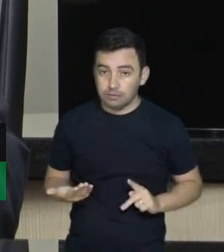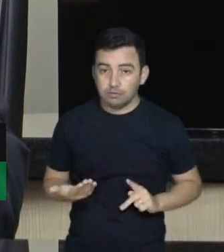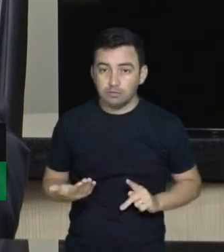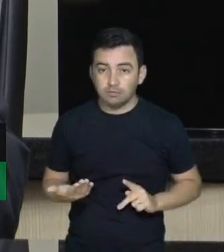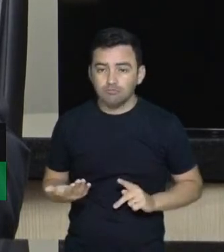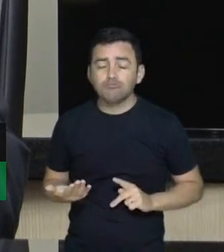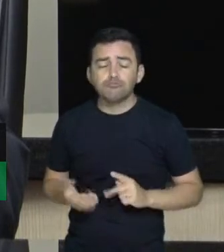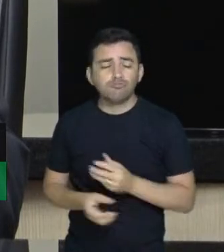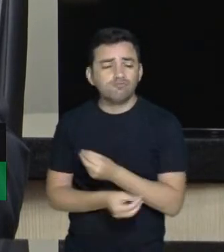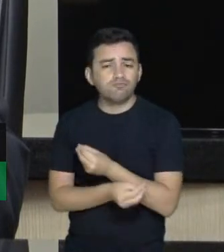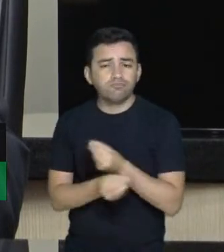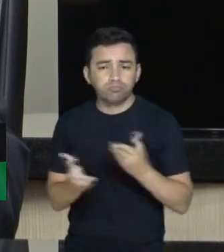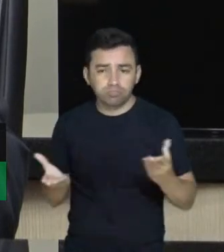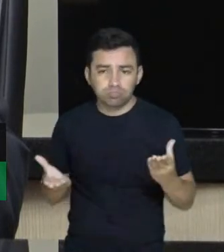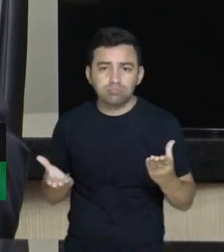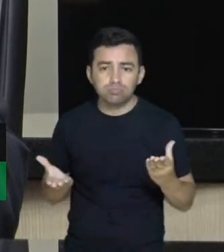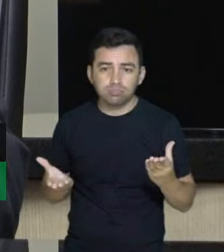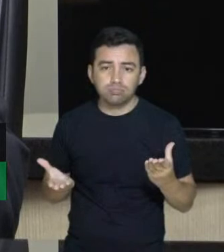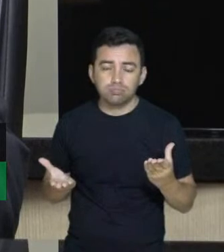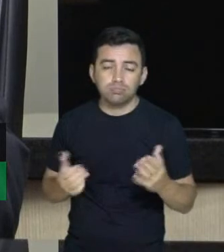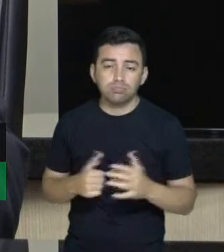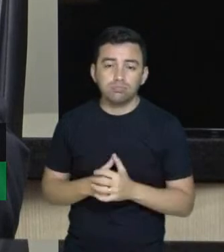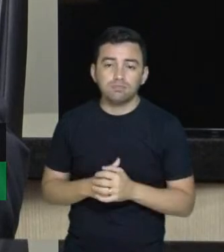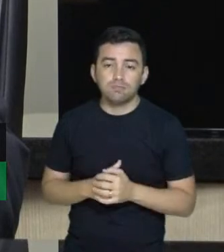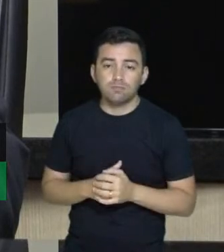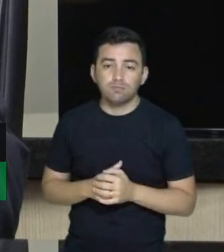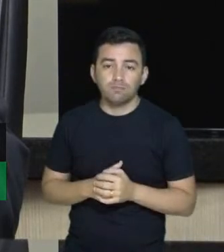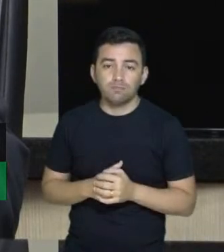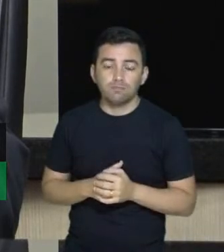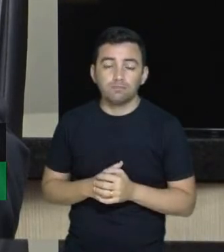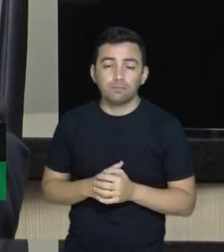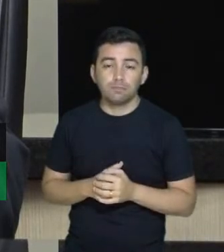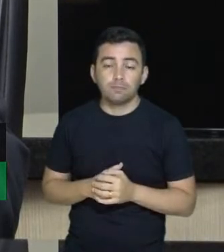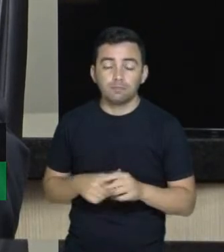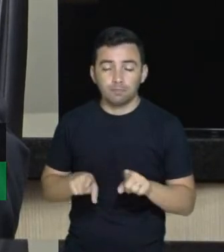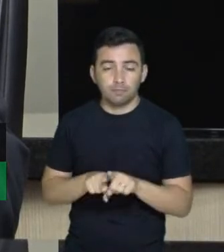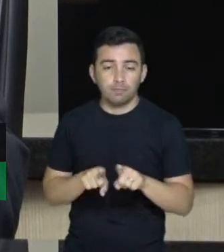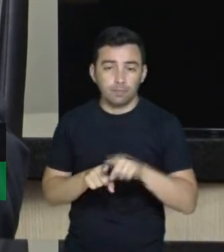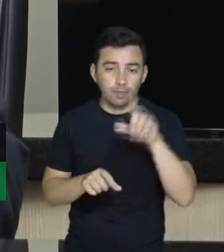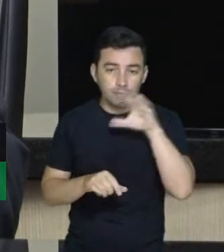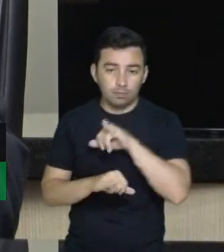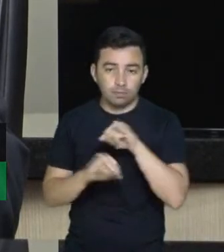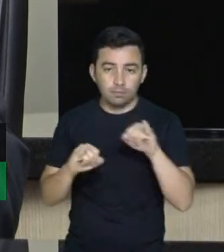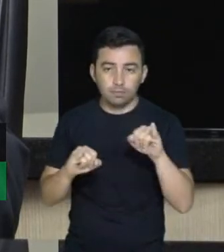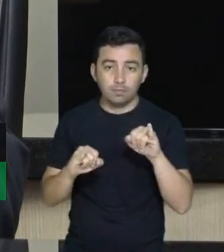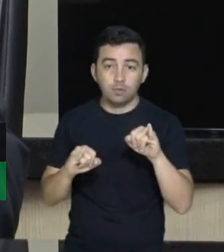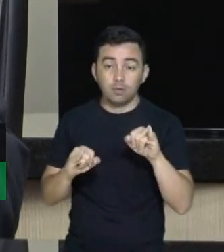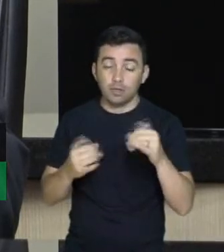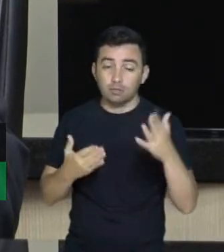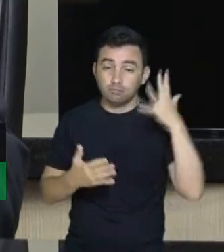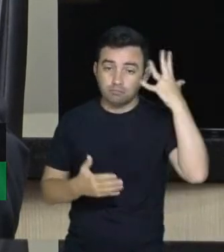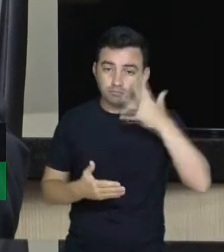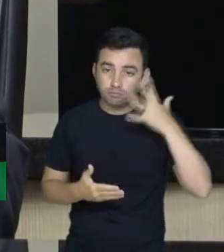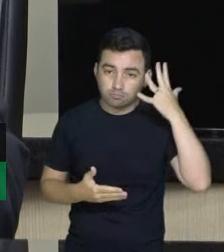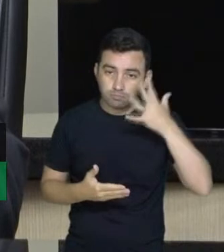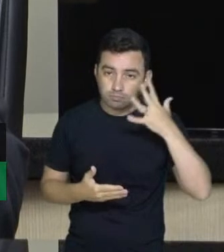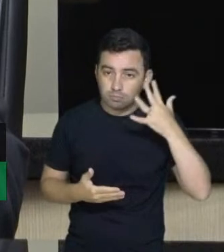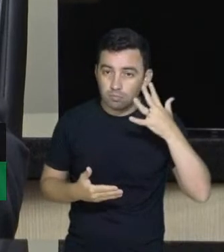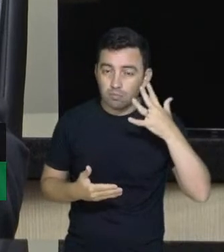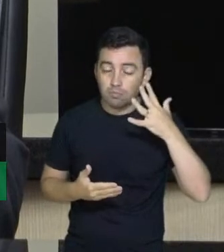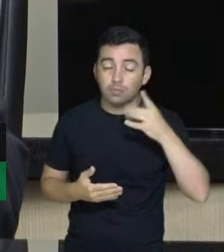distribuído eletronicamente. Breves comunicações. Fizeram uso da palavra os senhores